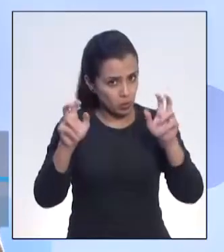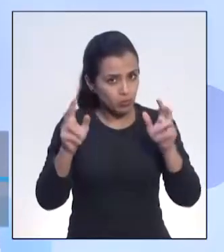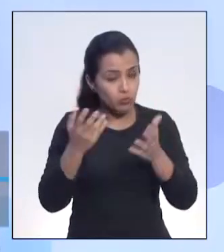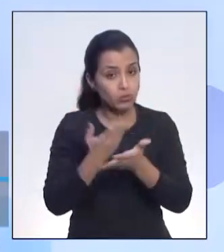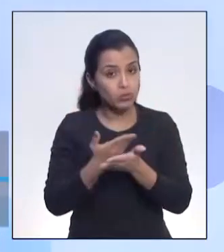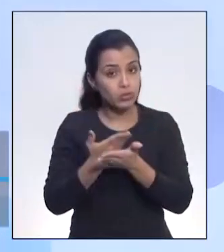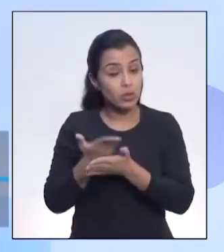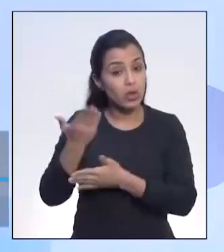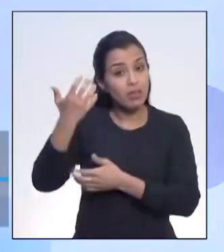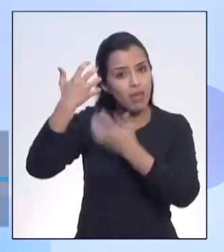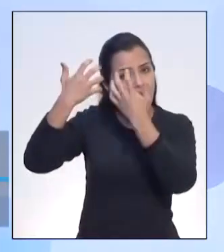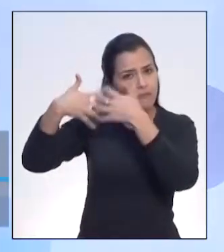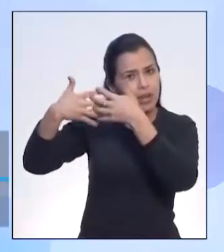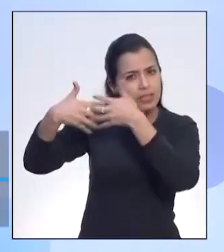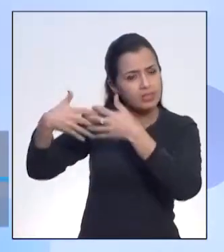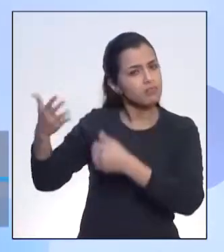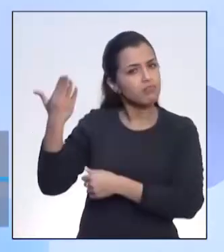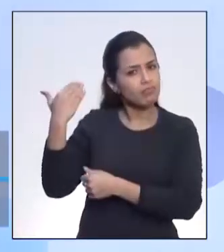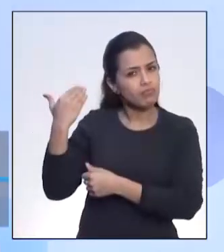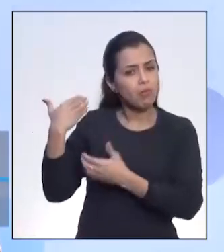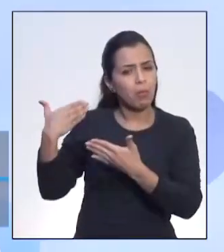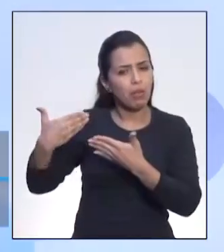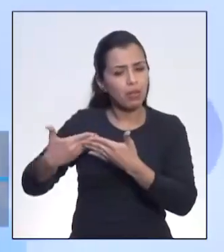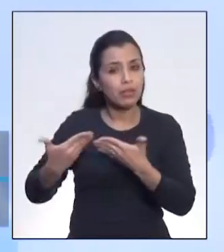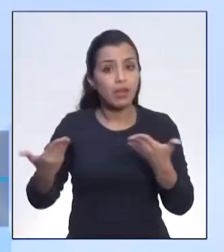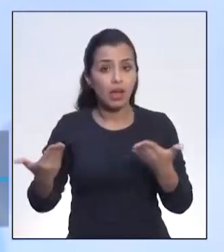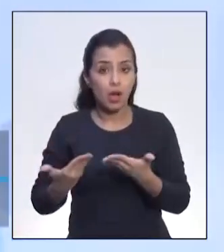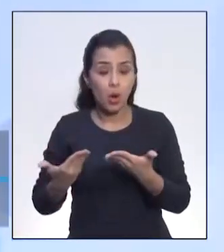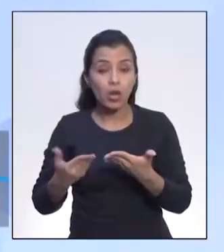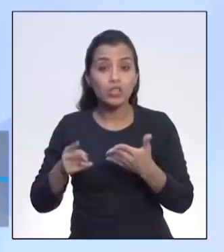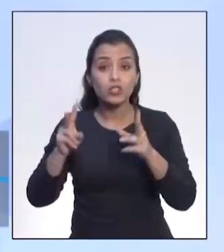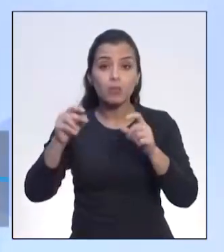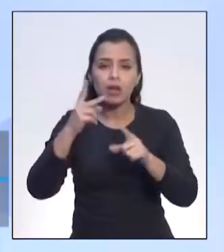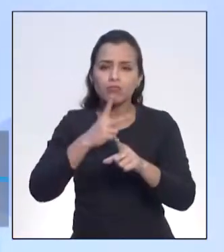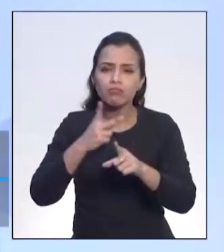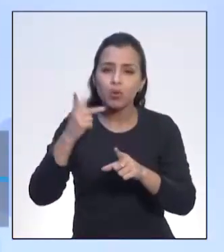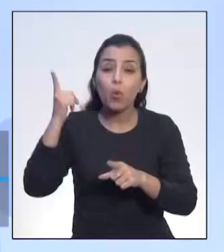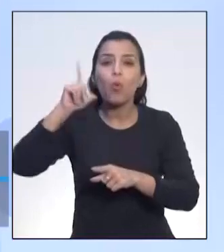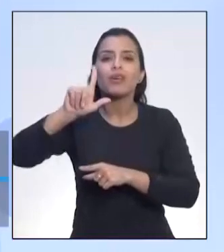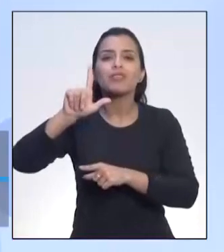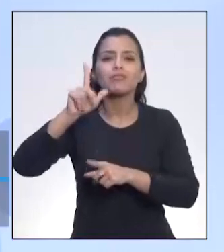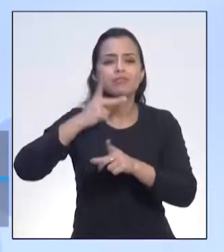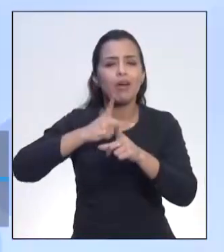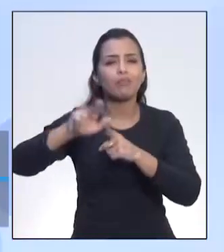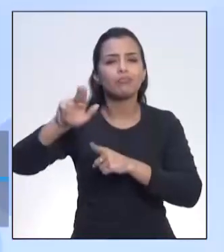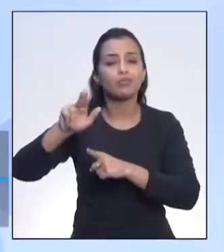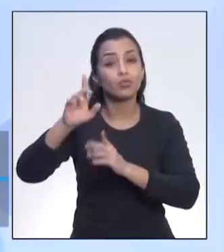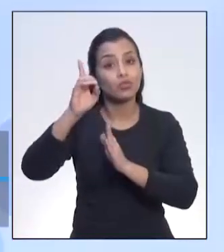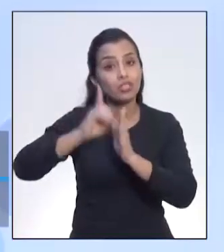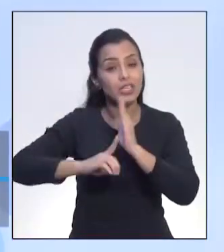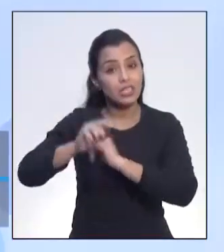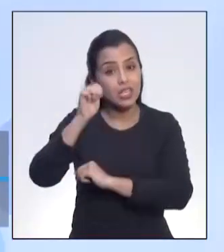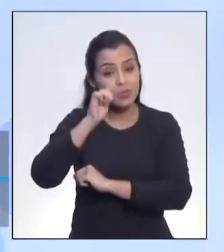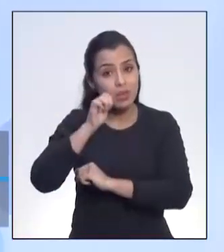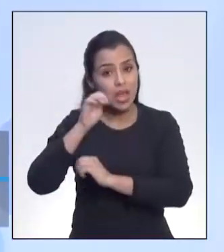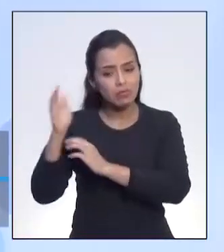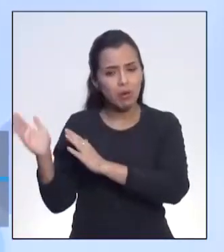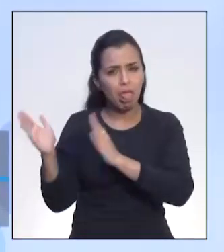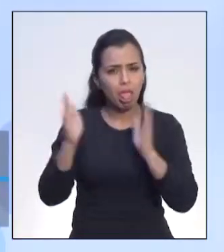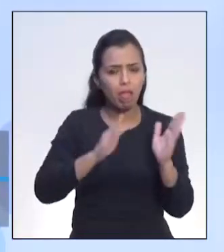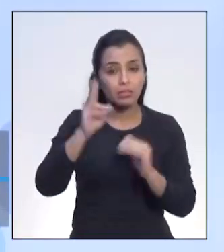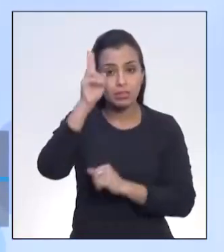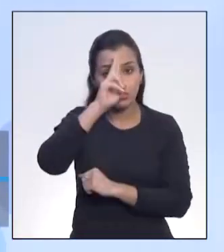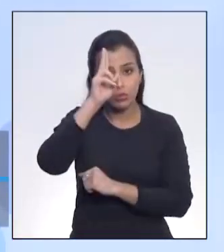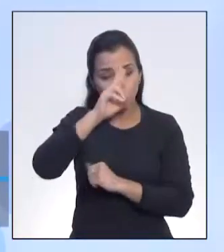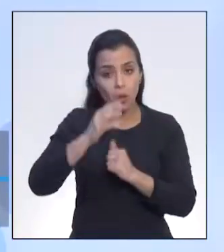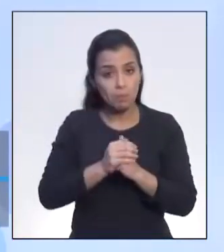a uma reflexão que nós estamos fazendo sobre a conquista do direito das mulheres ao longo da história. Lembrando que